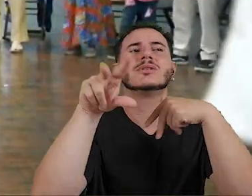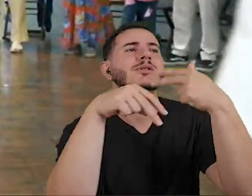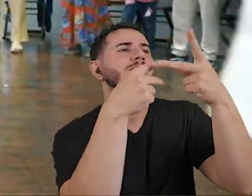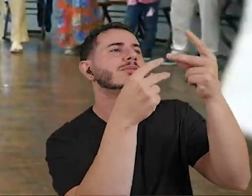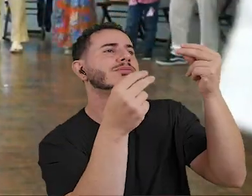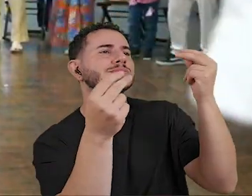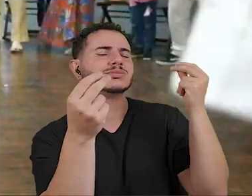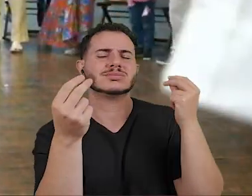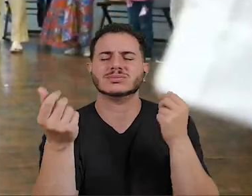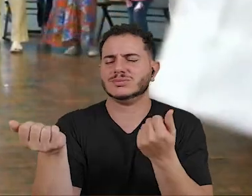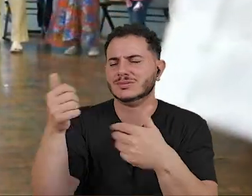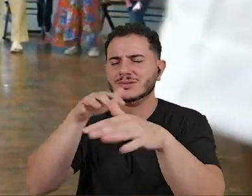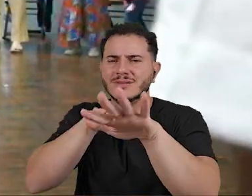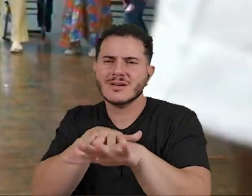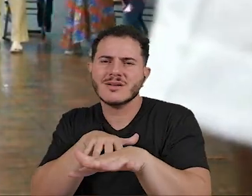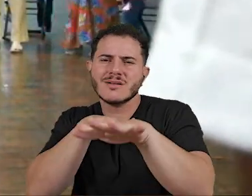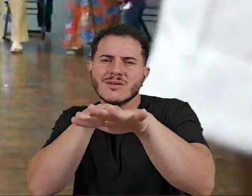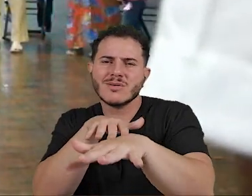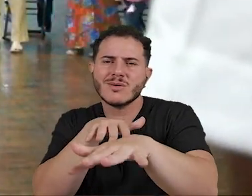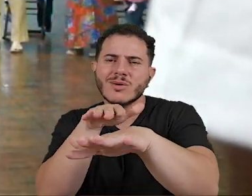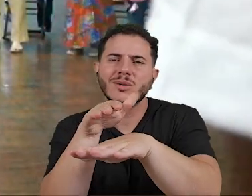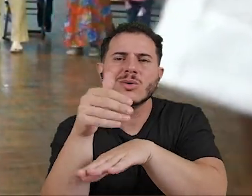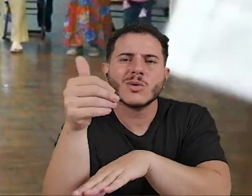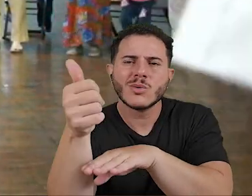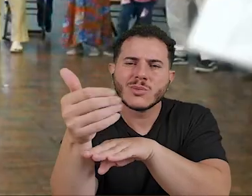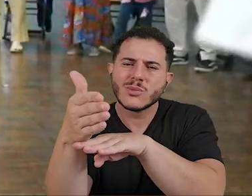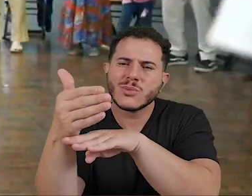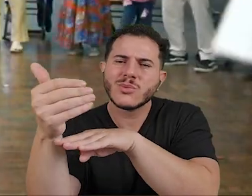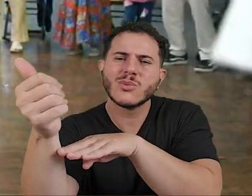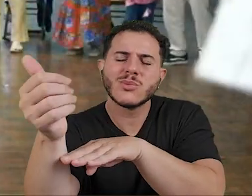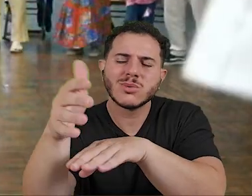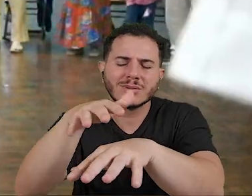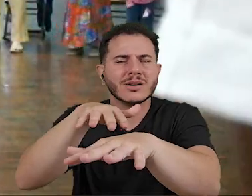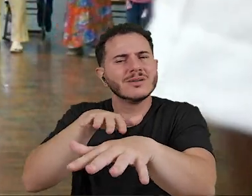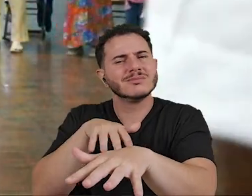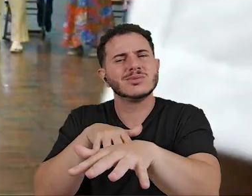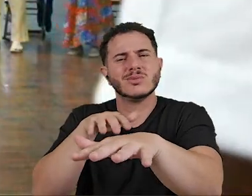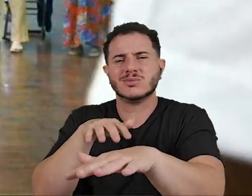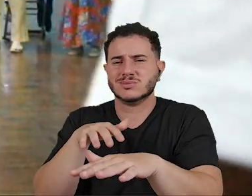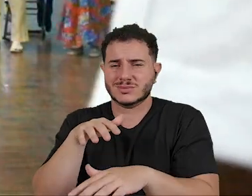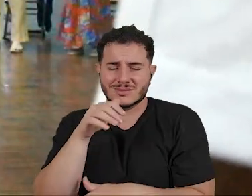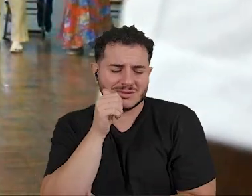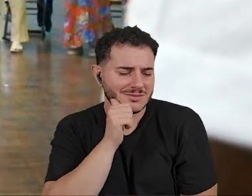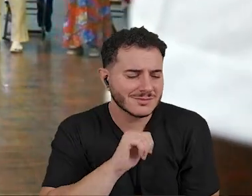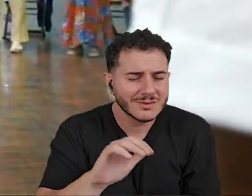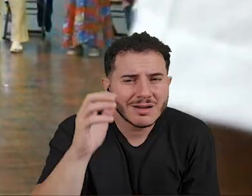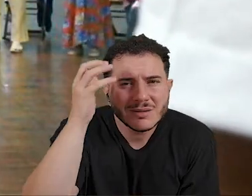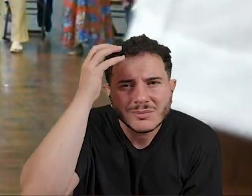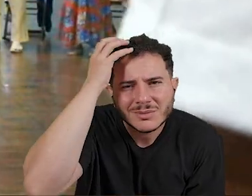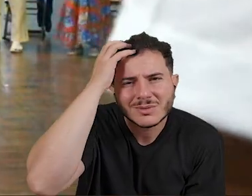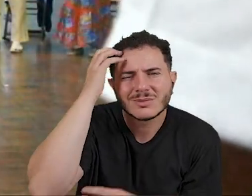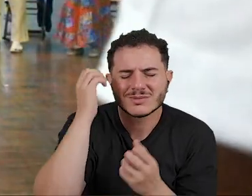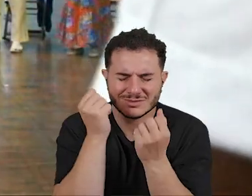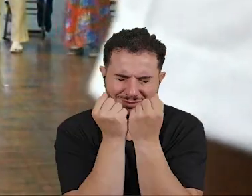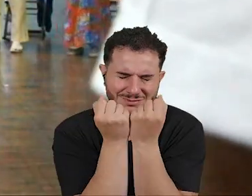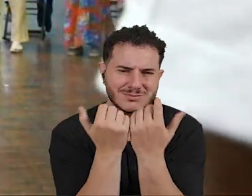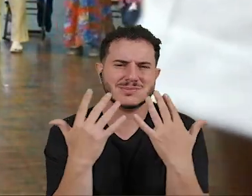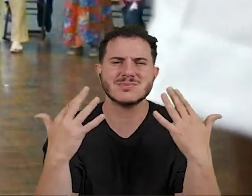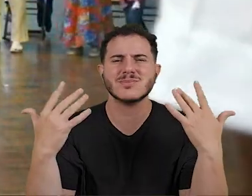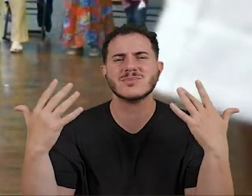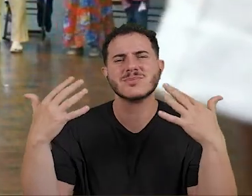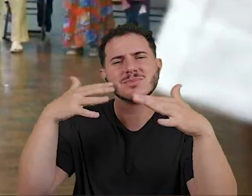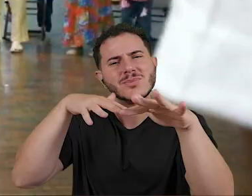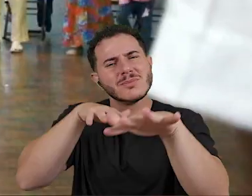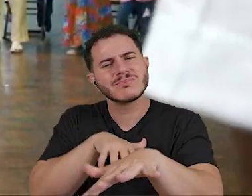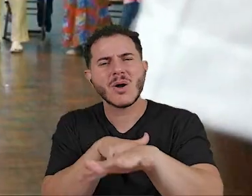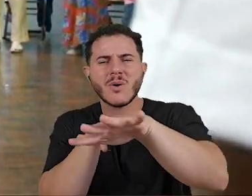multidão, mostra que a princesa brilha no meu pavilhão. Toquem os tambores